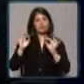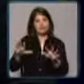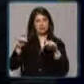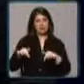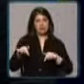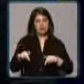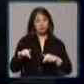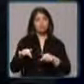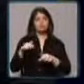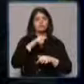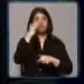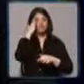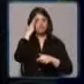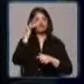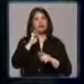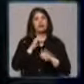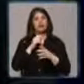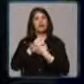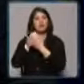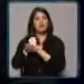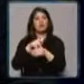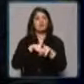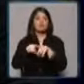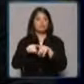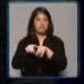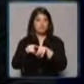assim será, fica dado o apoio político para este processo poder avançar.